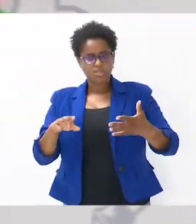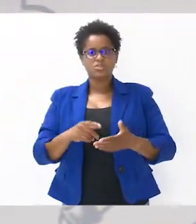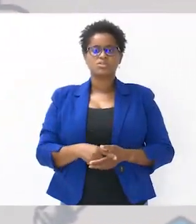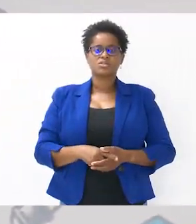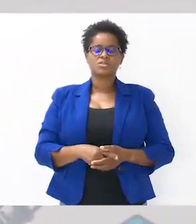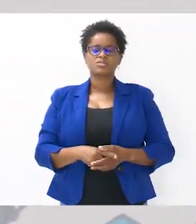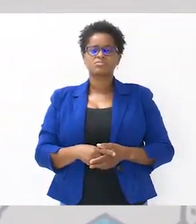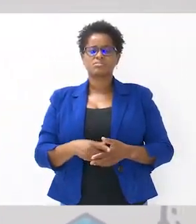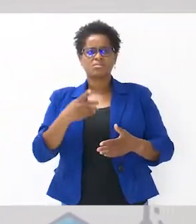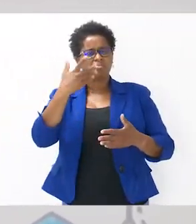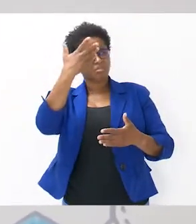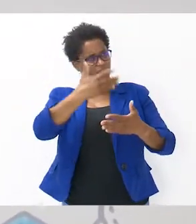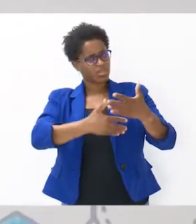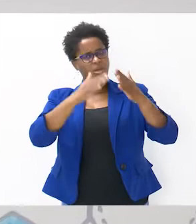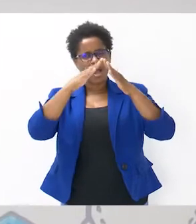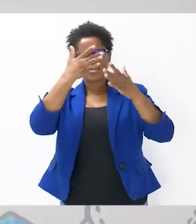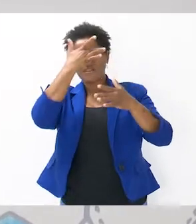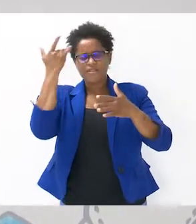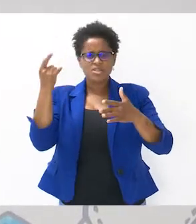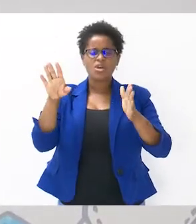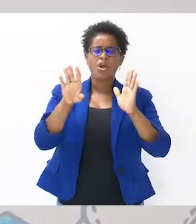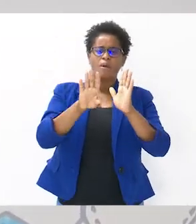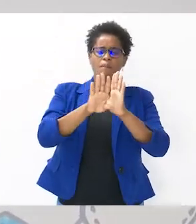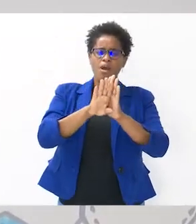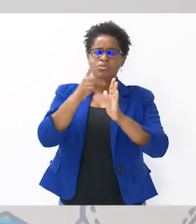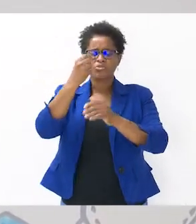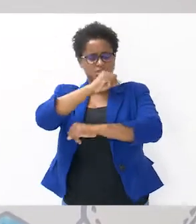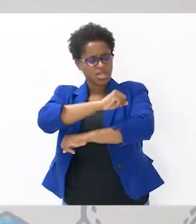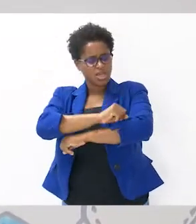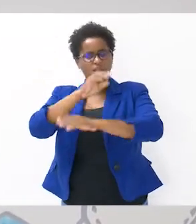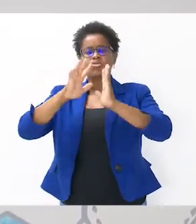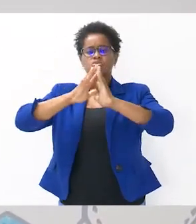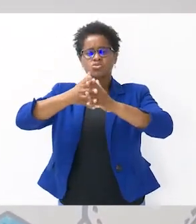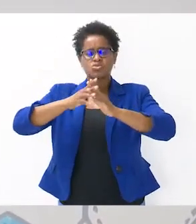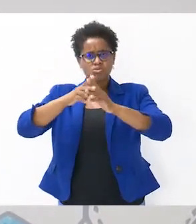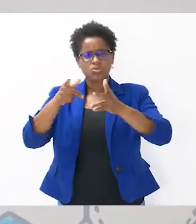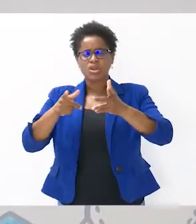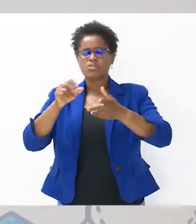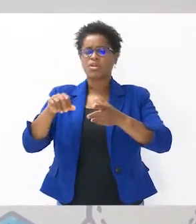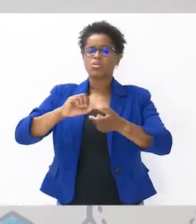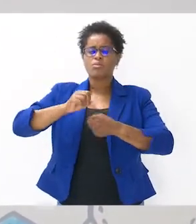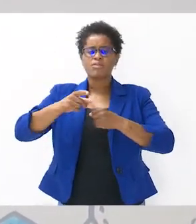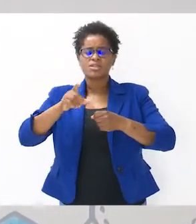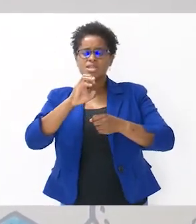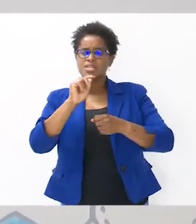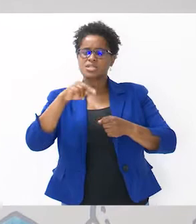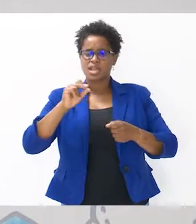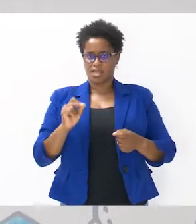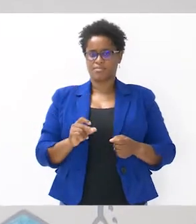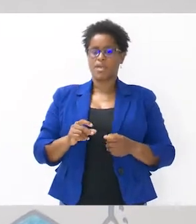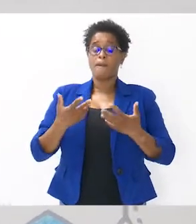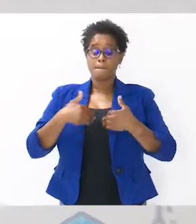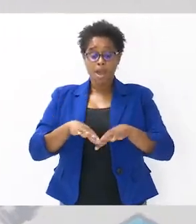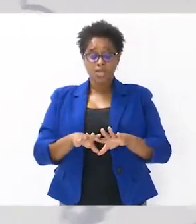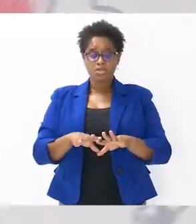de uma casa simples, estão a ver? Com uma porta e uma janela com estrutura de rodas que o movimente em cena.